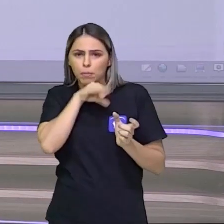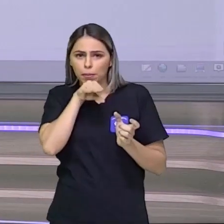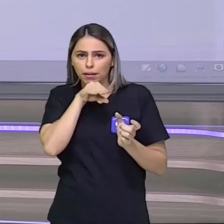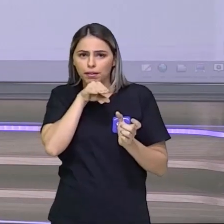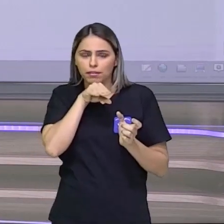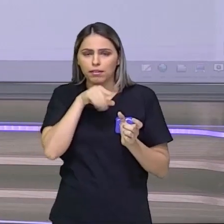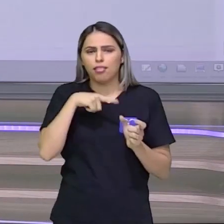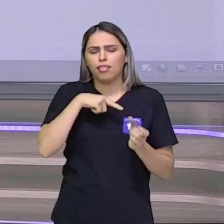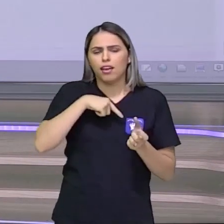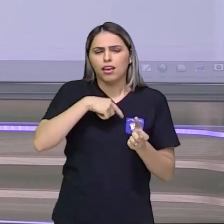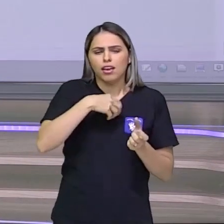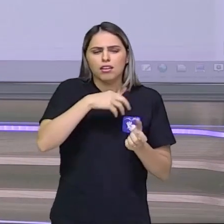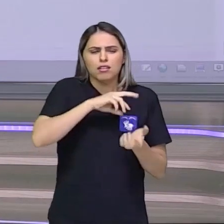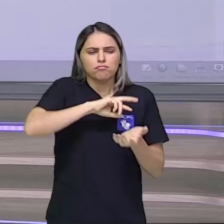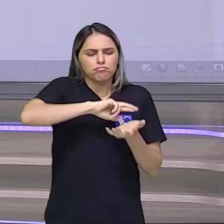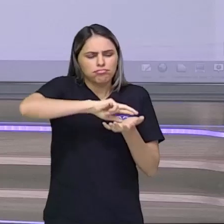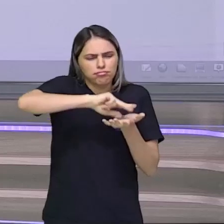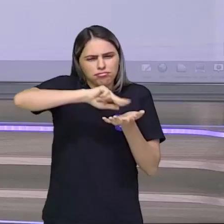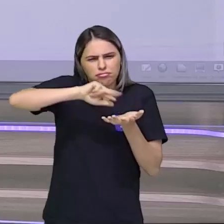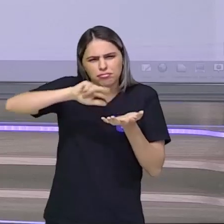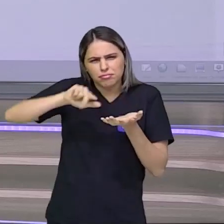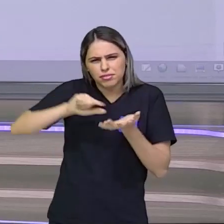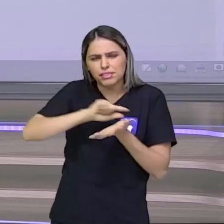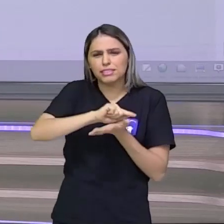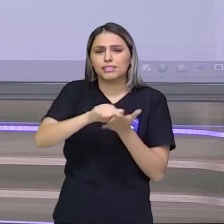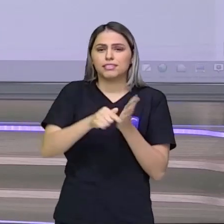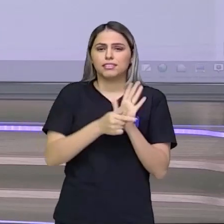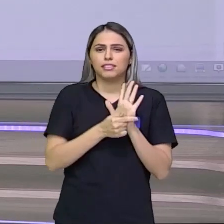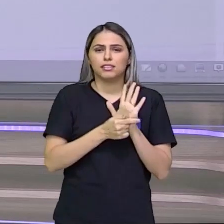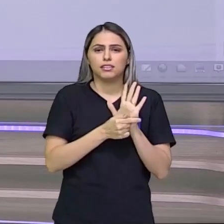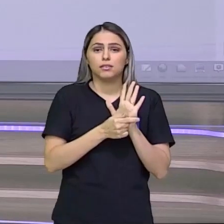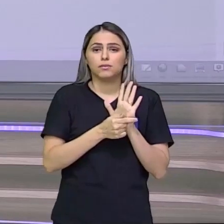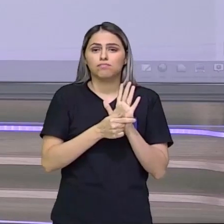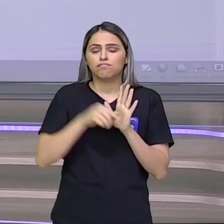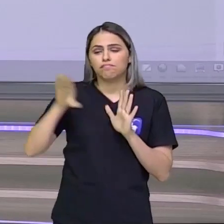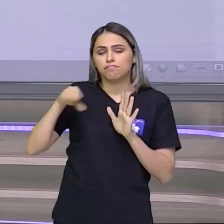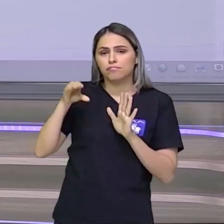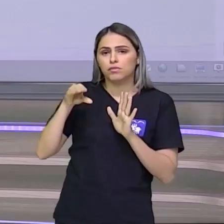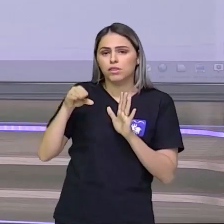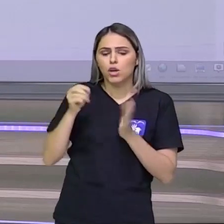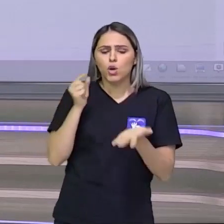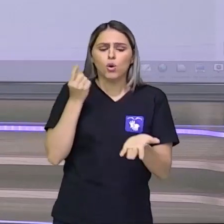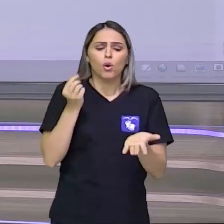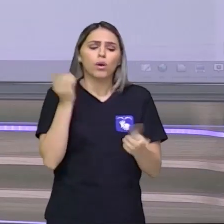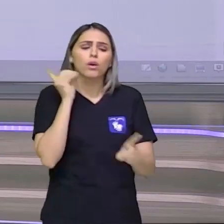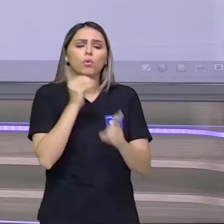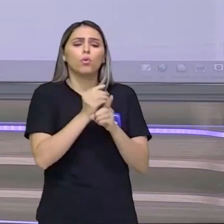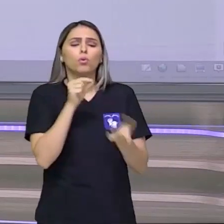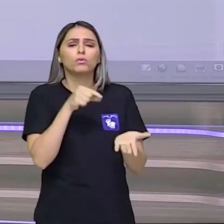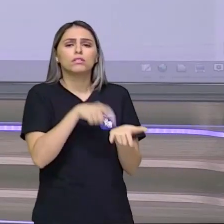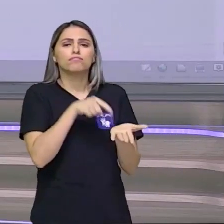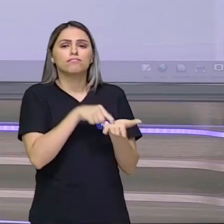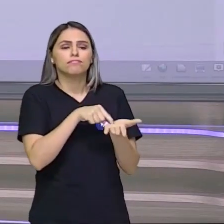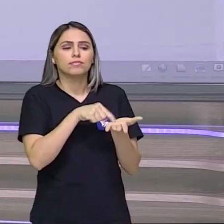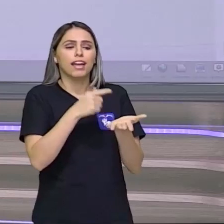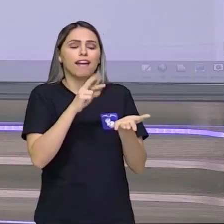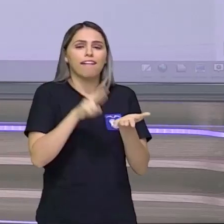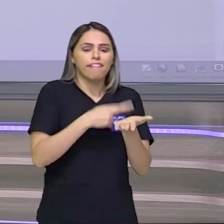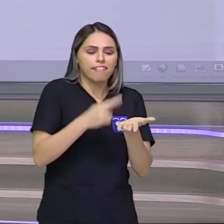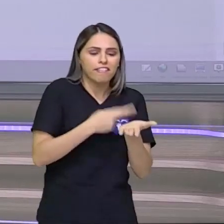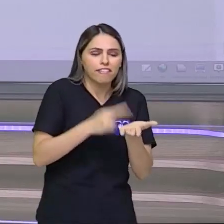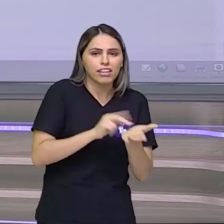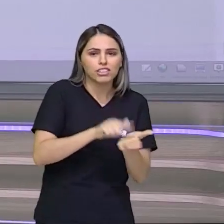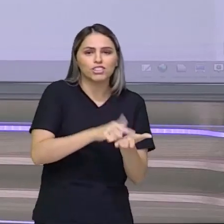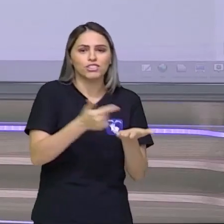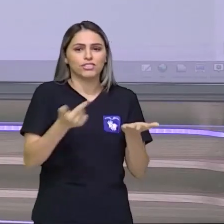assim, diversos gêneros orais. E onde é que eles são encontrados? Nas revistas, nos jornais, nos